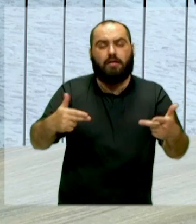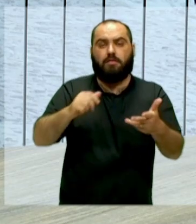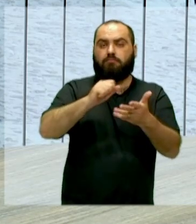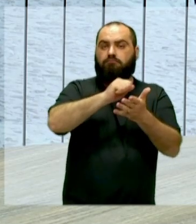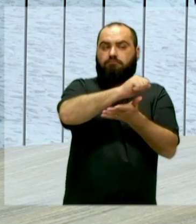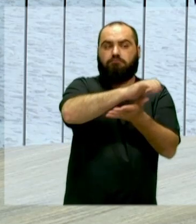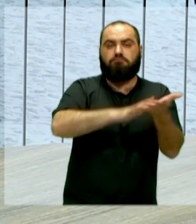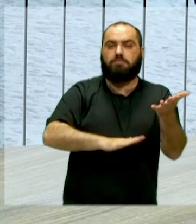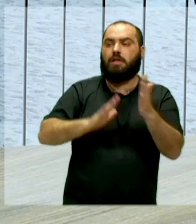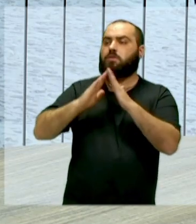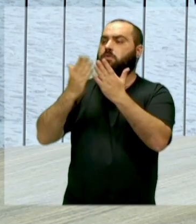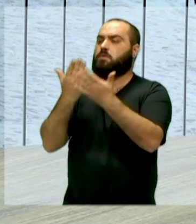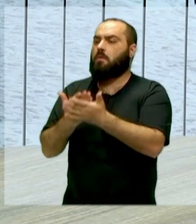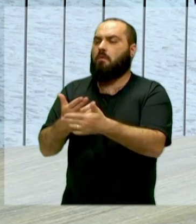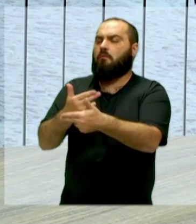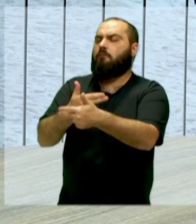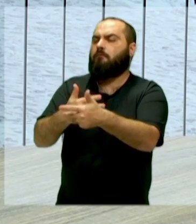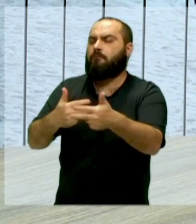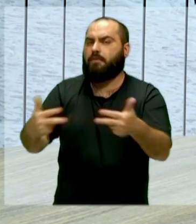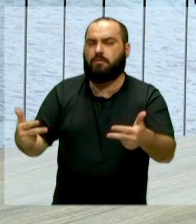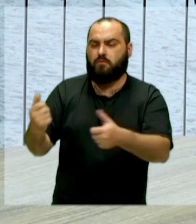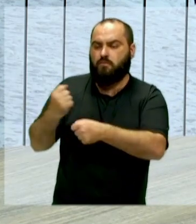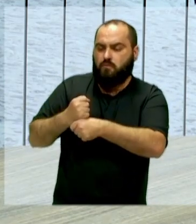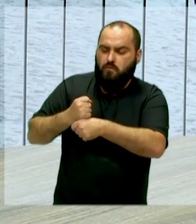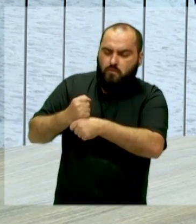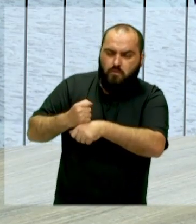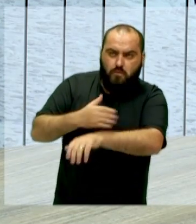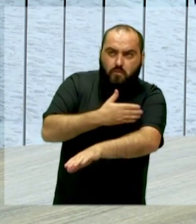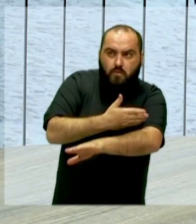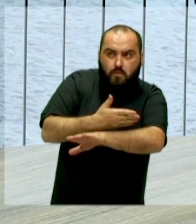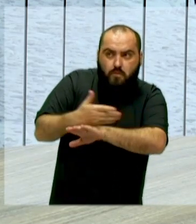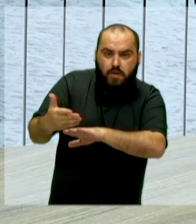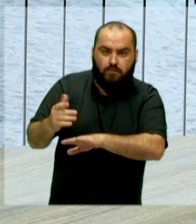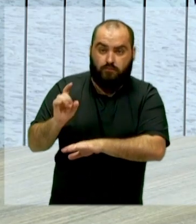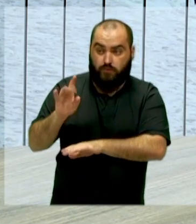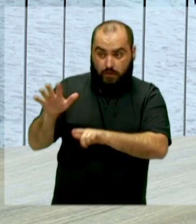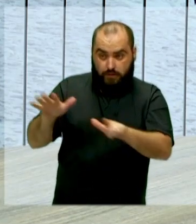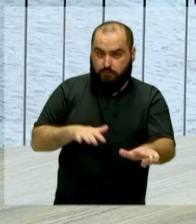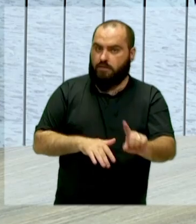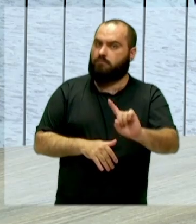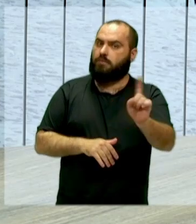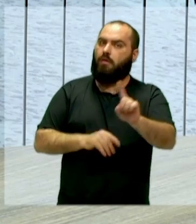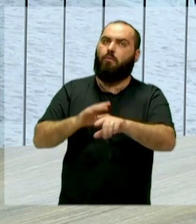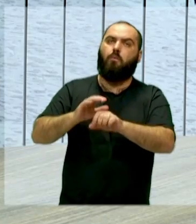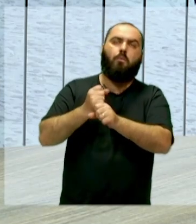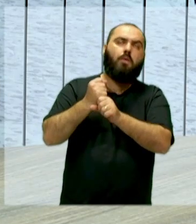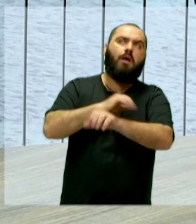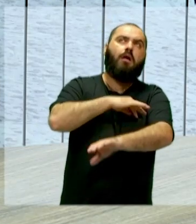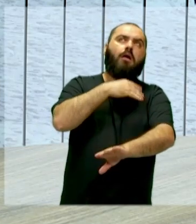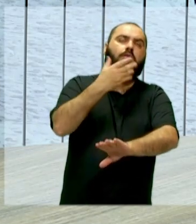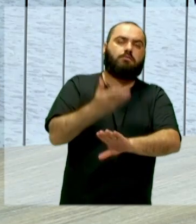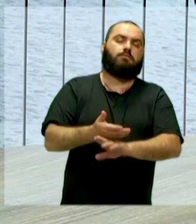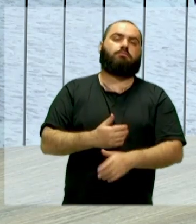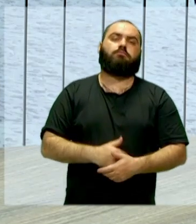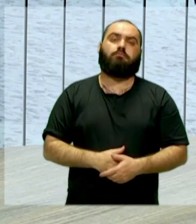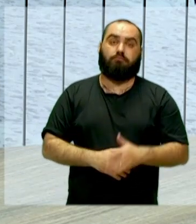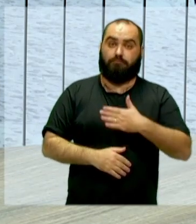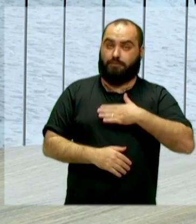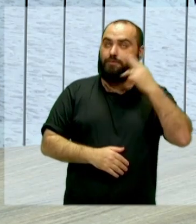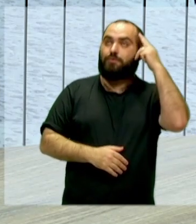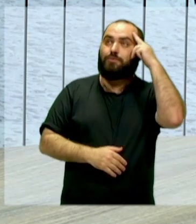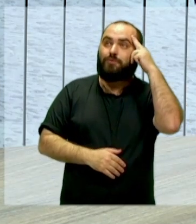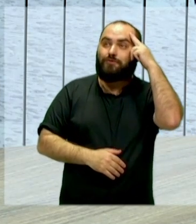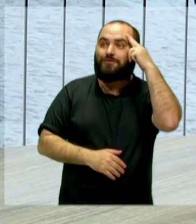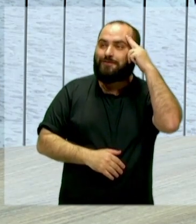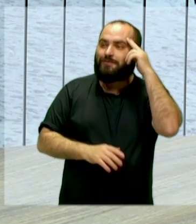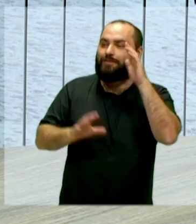eh é movimentado isso o ano todo né Não só durante a semana Lixo Zero claro que o meu sonho é a gente fazer uma gincana Lixo